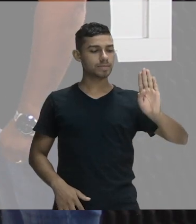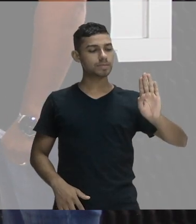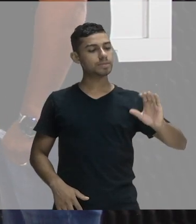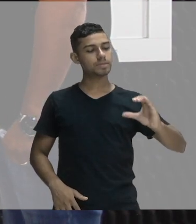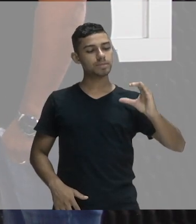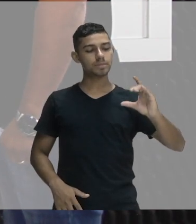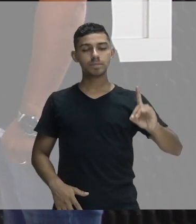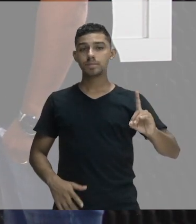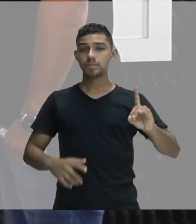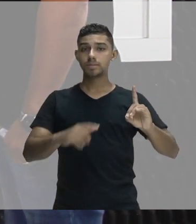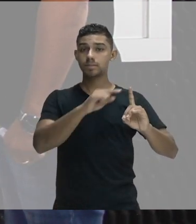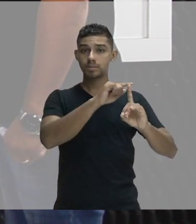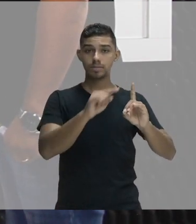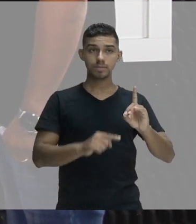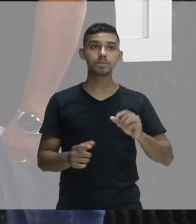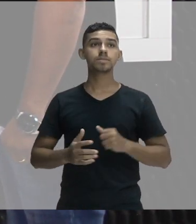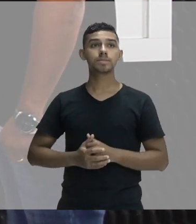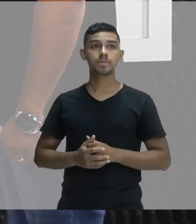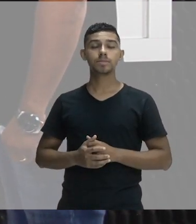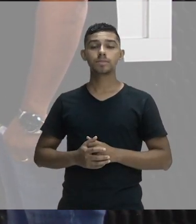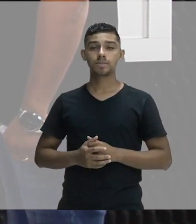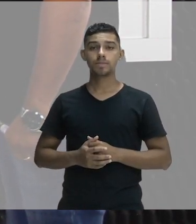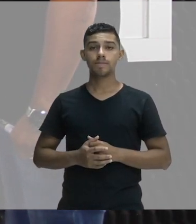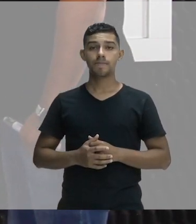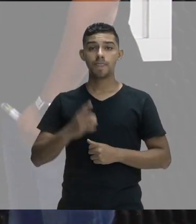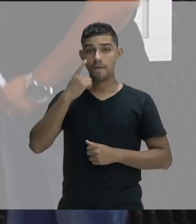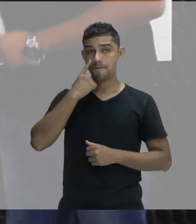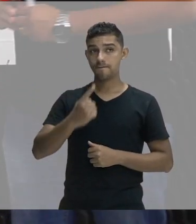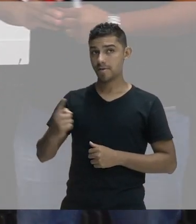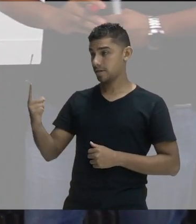escada 2, elevador B.